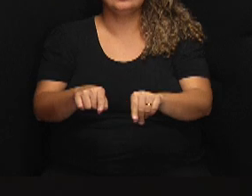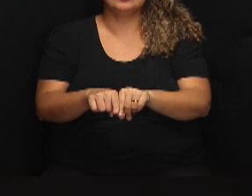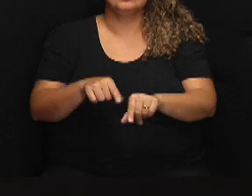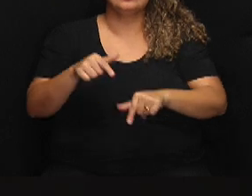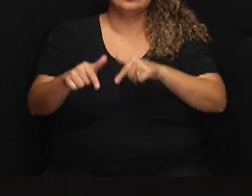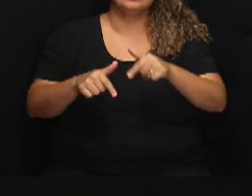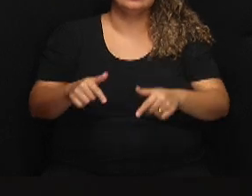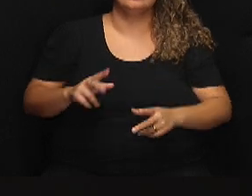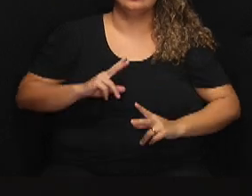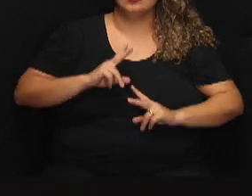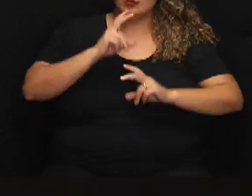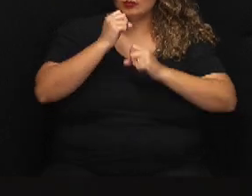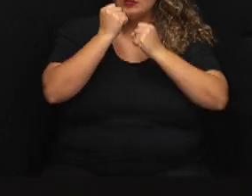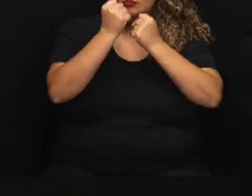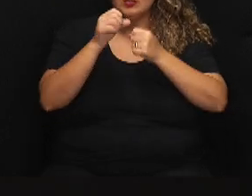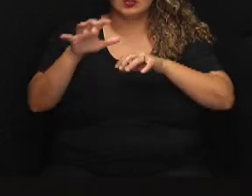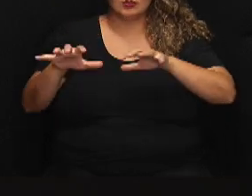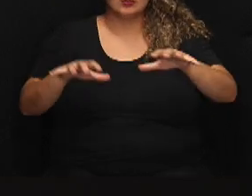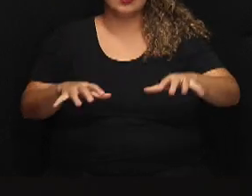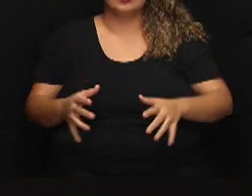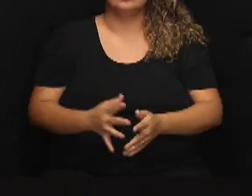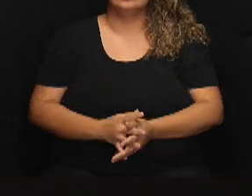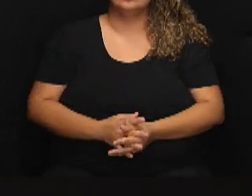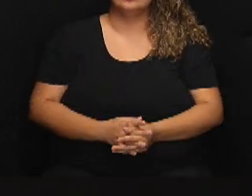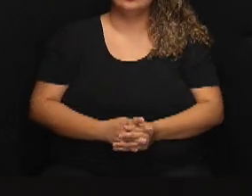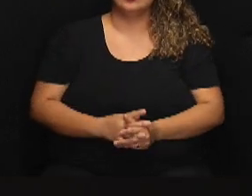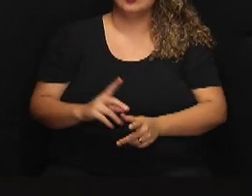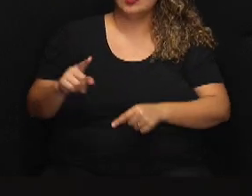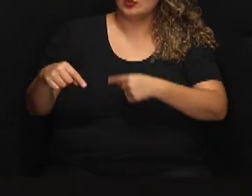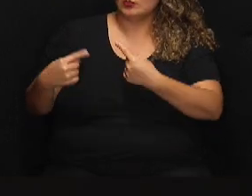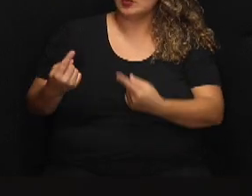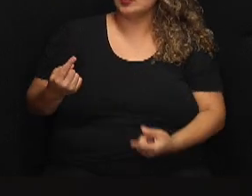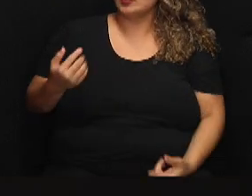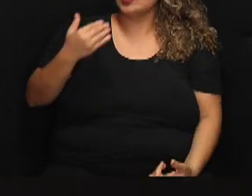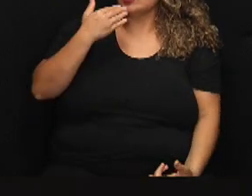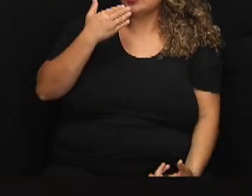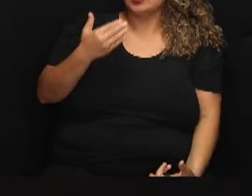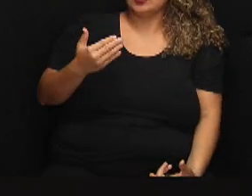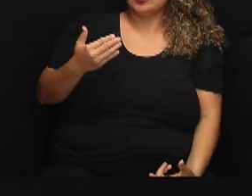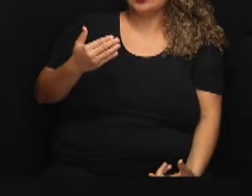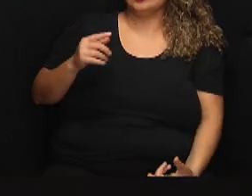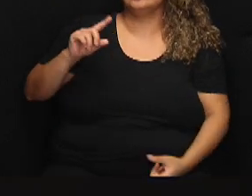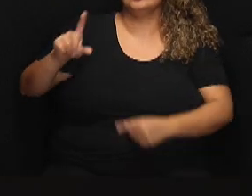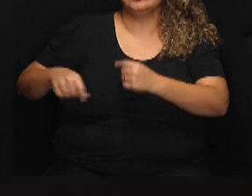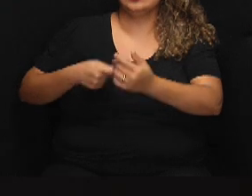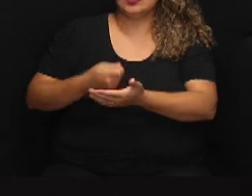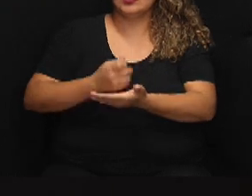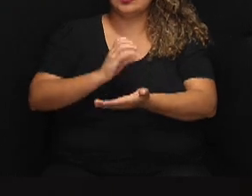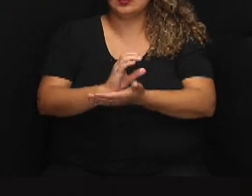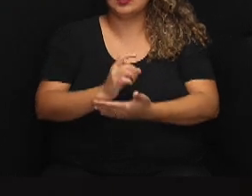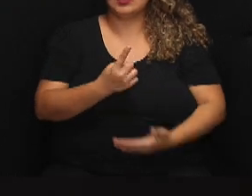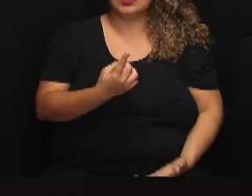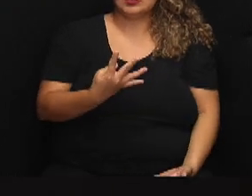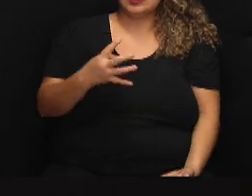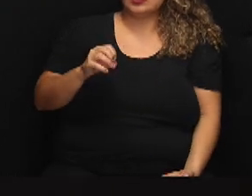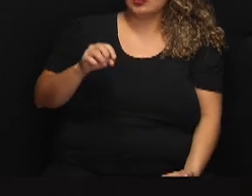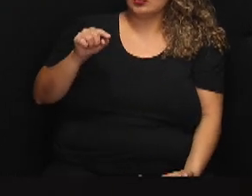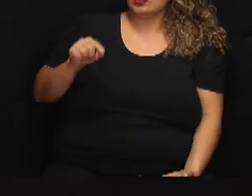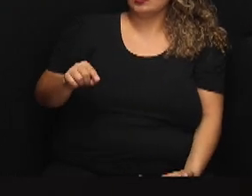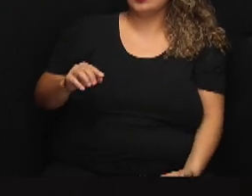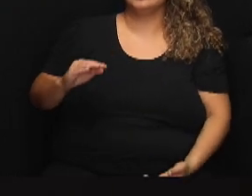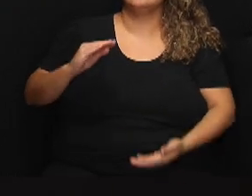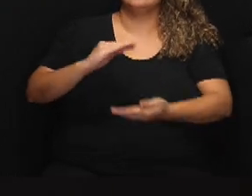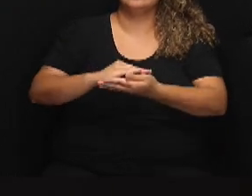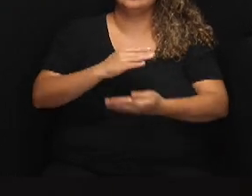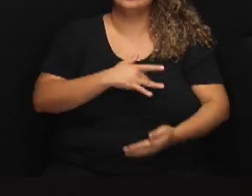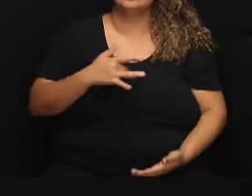de fortalecimento daquelas regiões. Outra demanda, né, emenda, foi 140 mil para o Fundo Municipal de